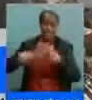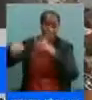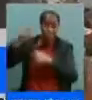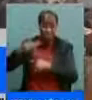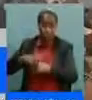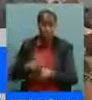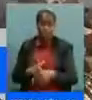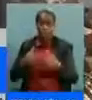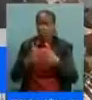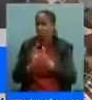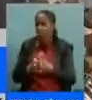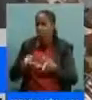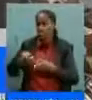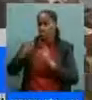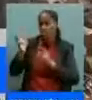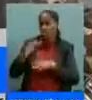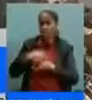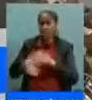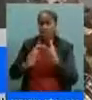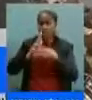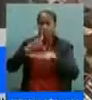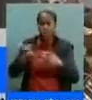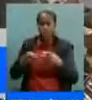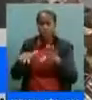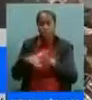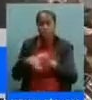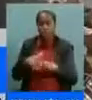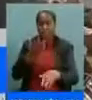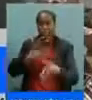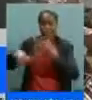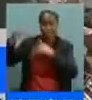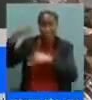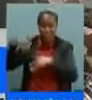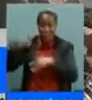ele tem. Todos os pescadores estão a trazer esses botes que é para participar. Ele é uma tradição de zona.